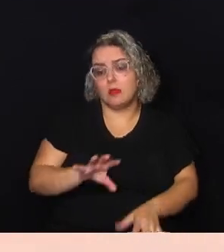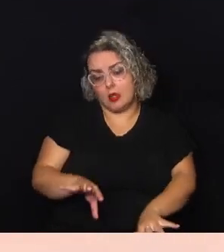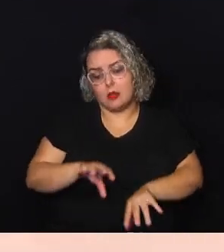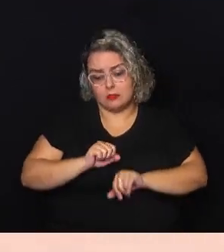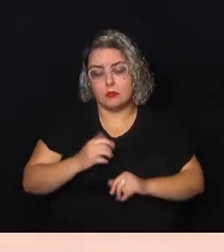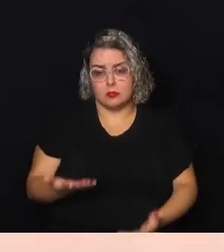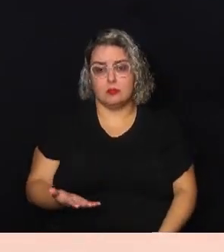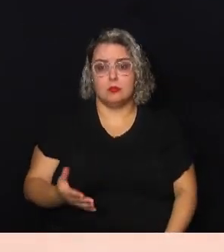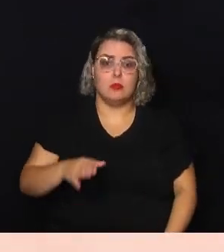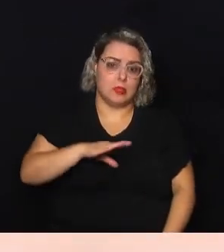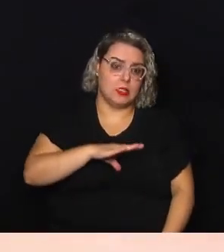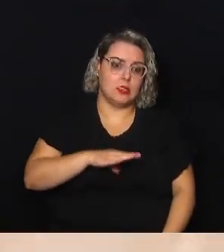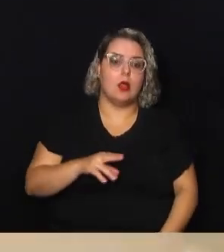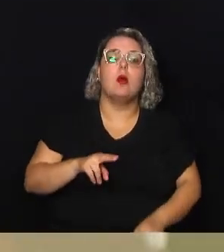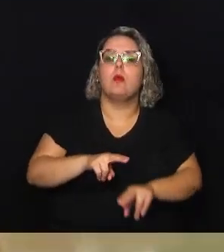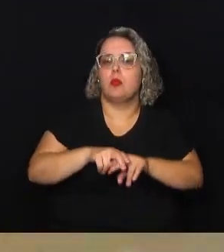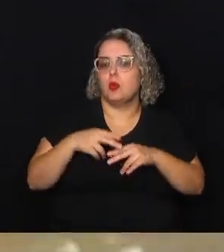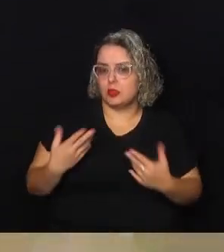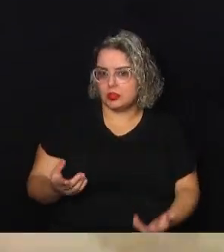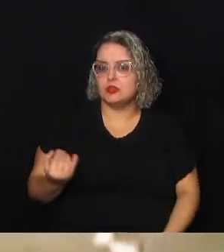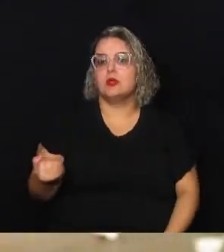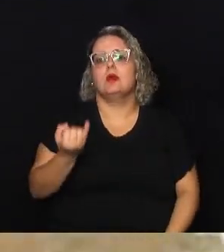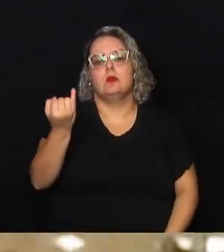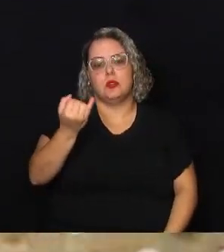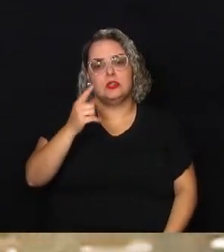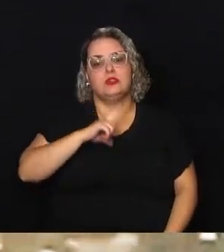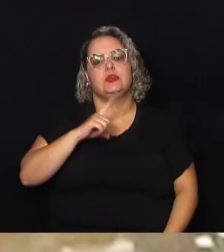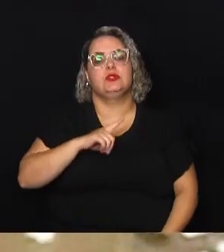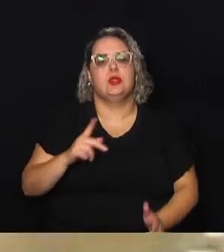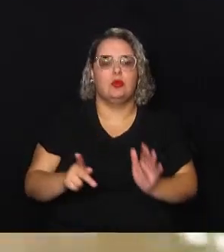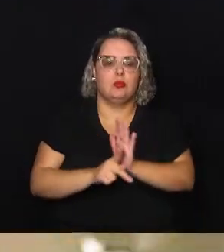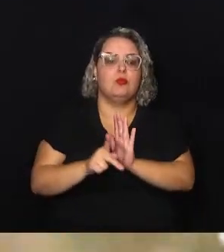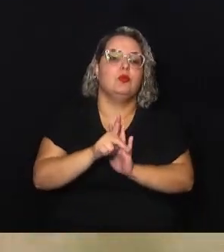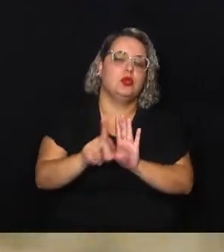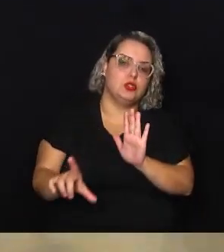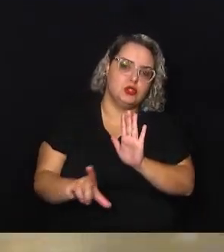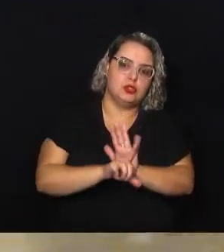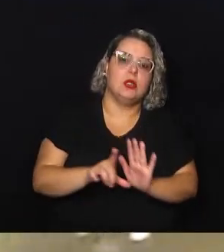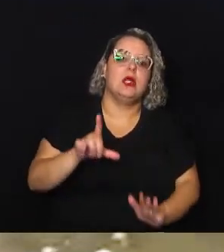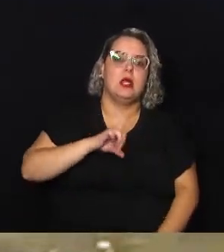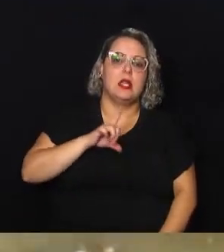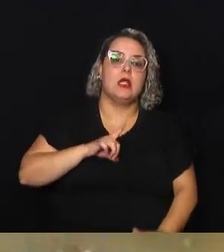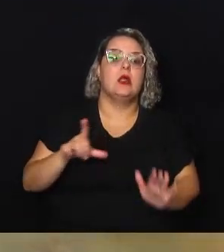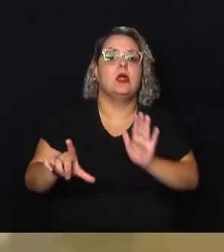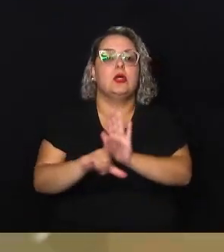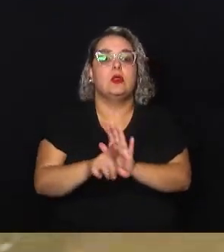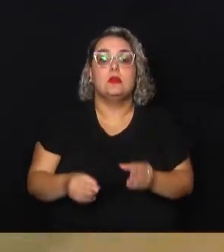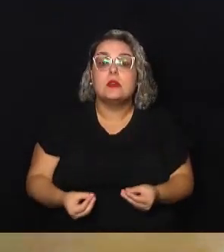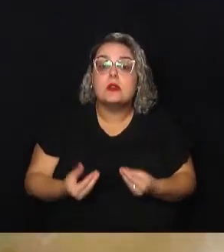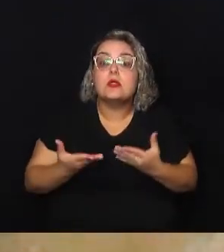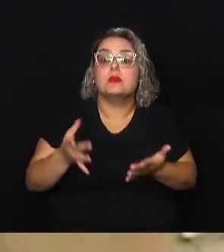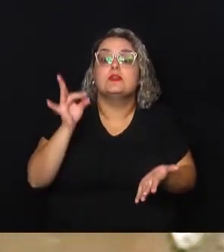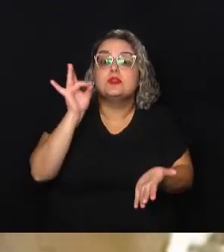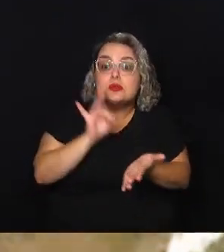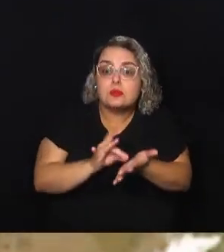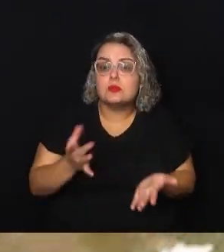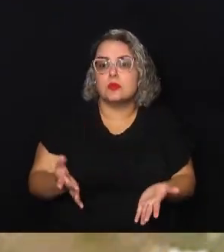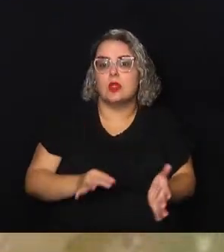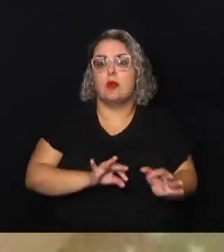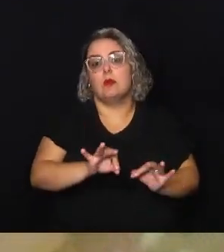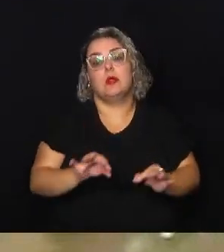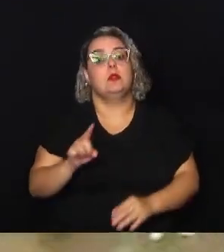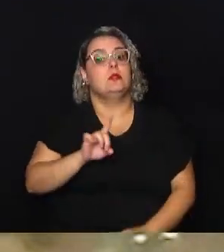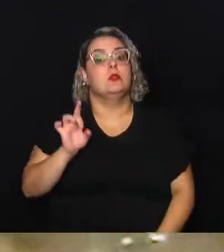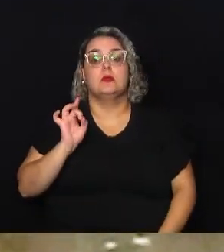adotados pelo Município por isso a importância de ter um projeto de lei ter uma lei do município que implante de fato um